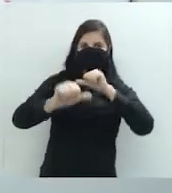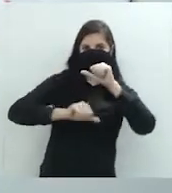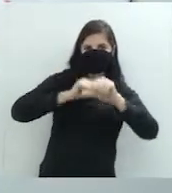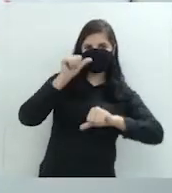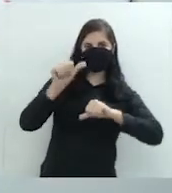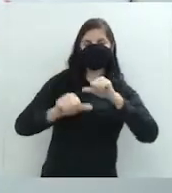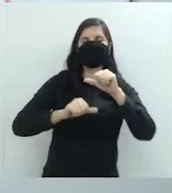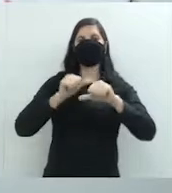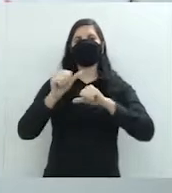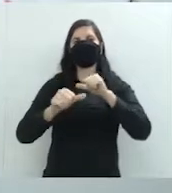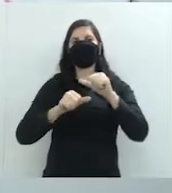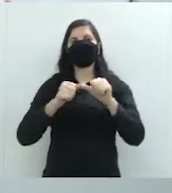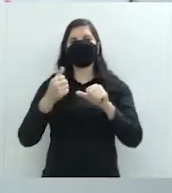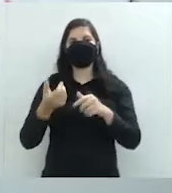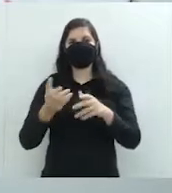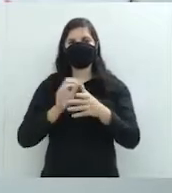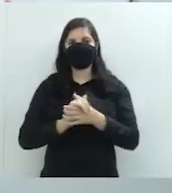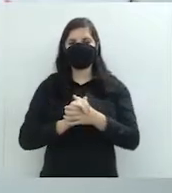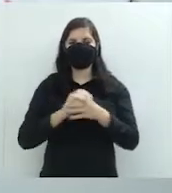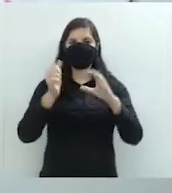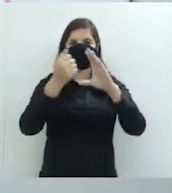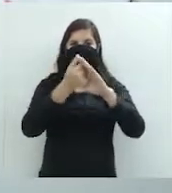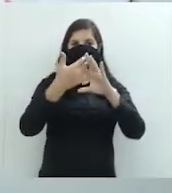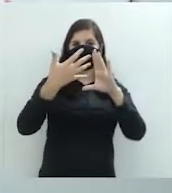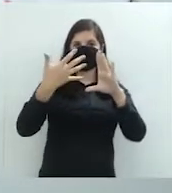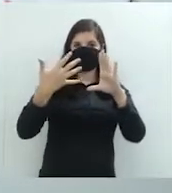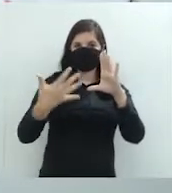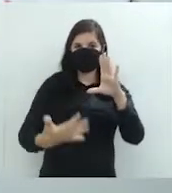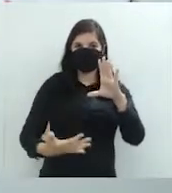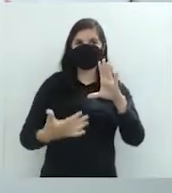Intensas mudanças, né?